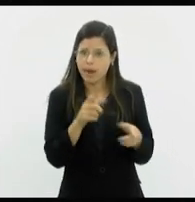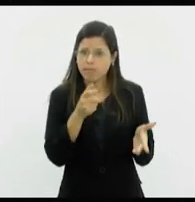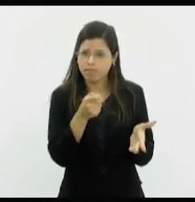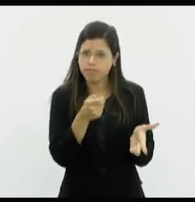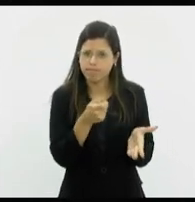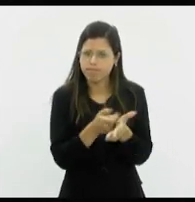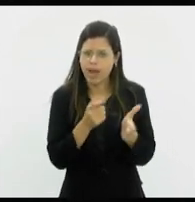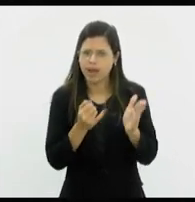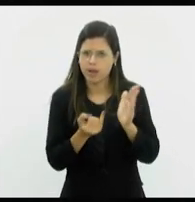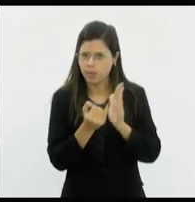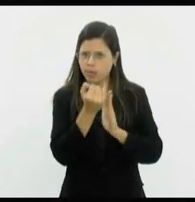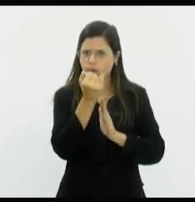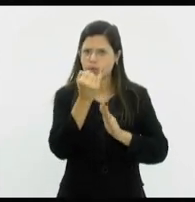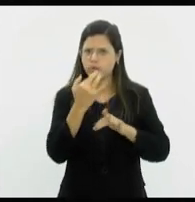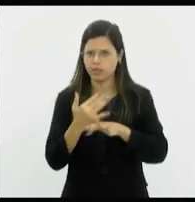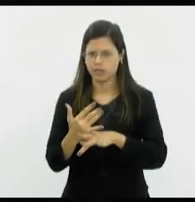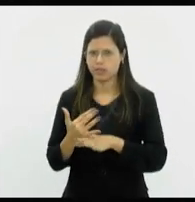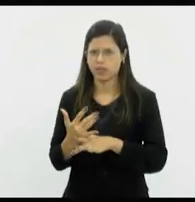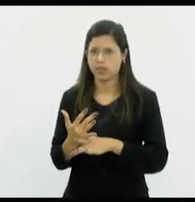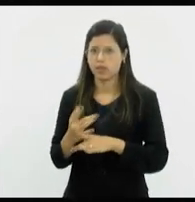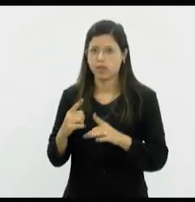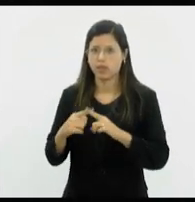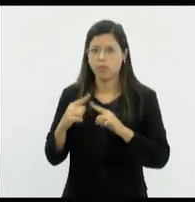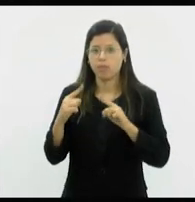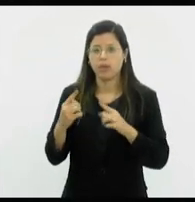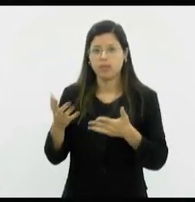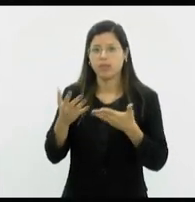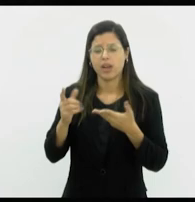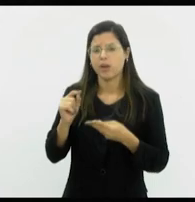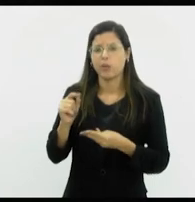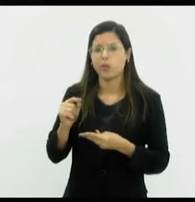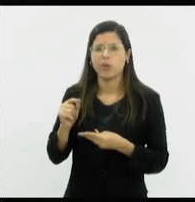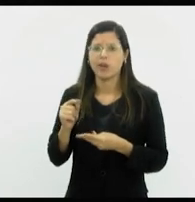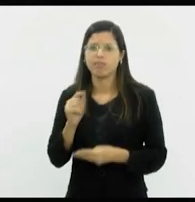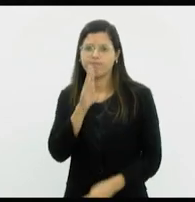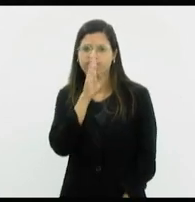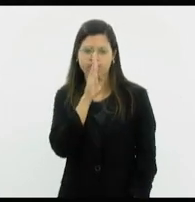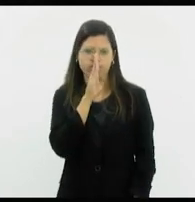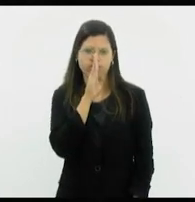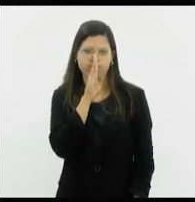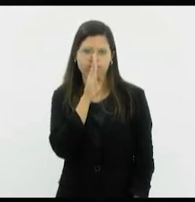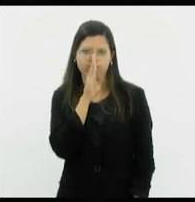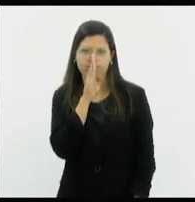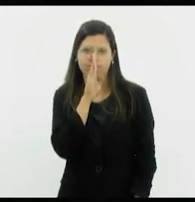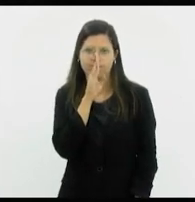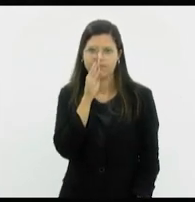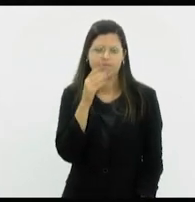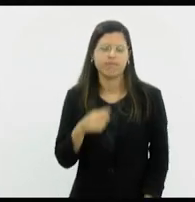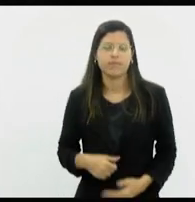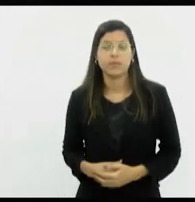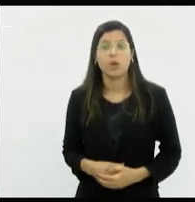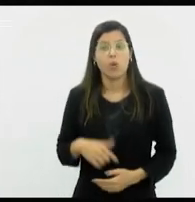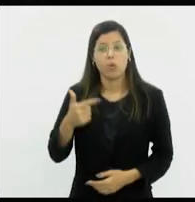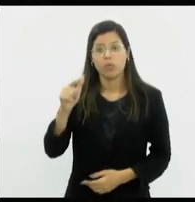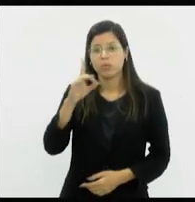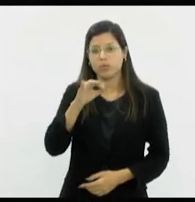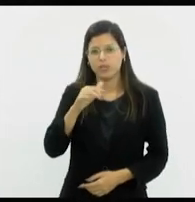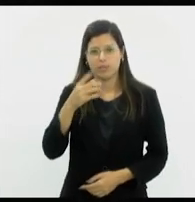cidade. Mas preferem passar pano. No outro dia, a deputada aqui de